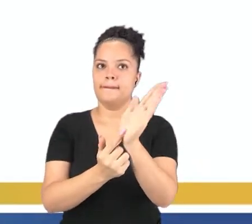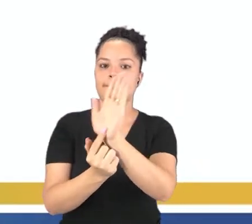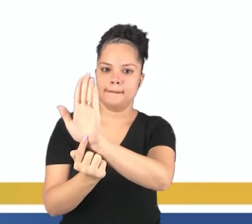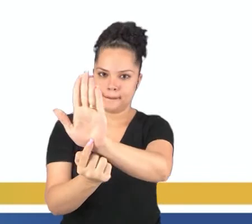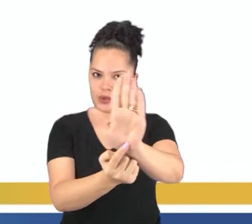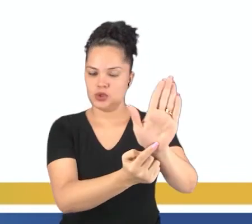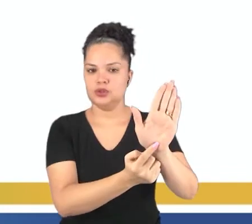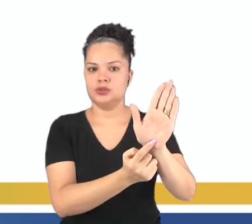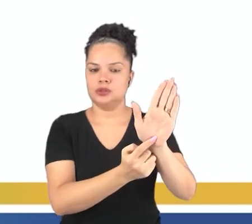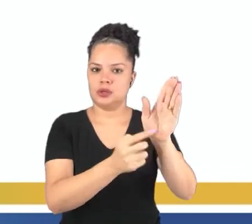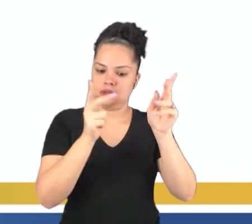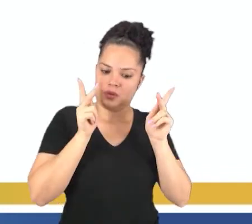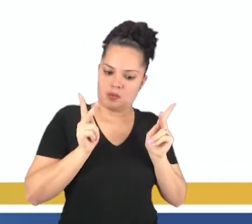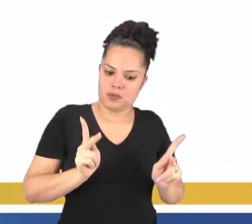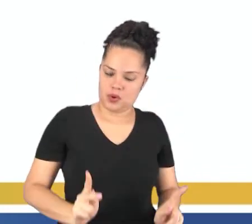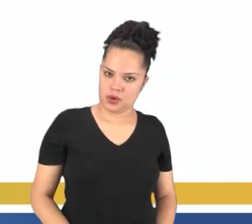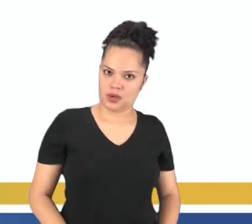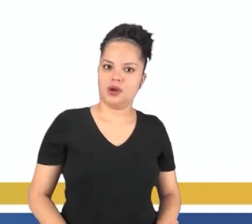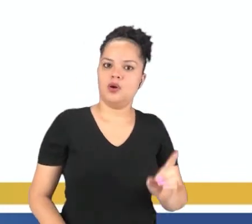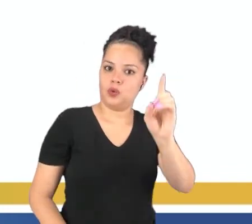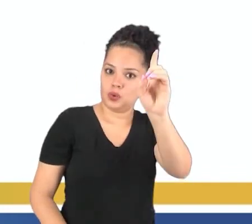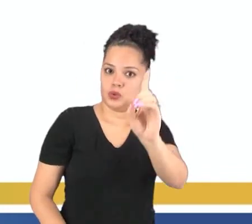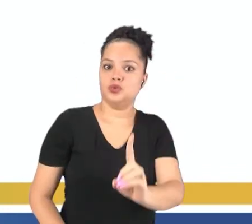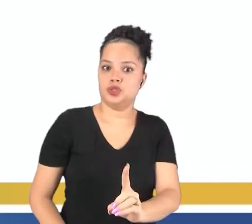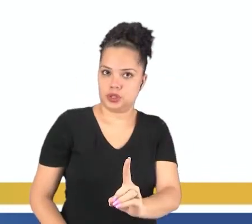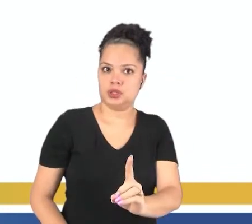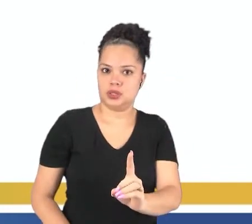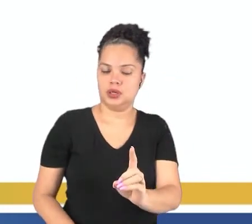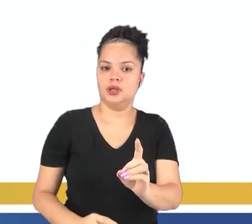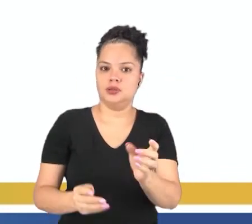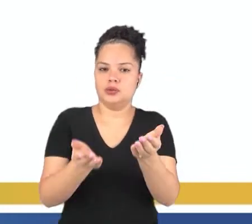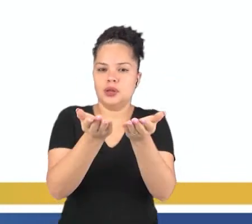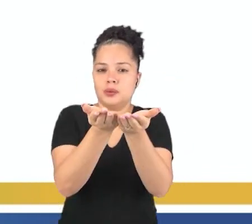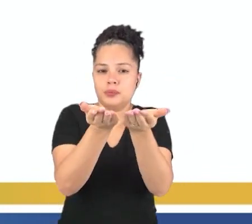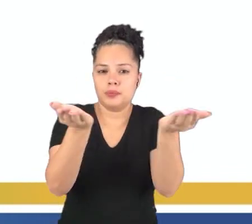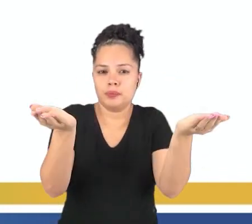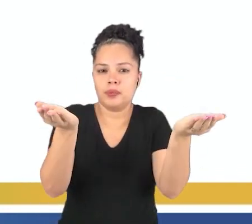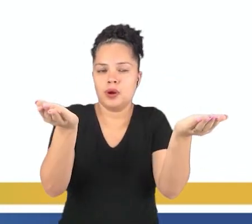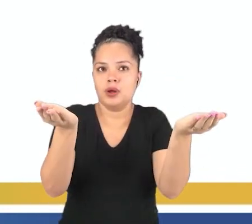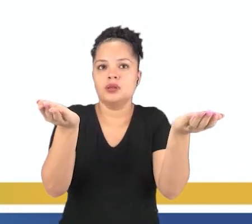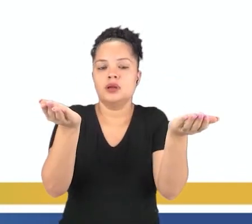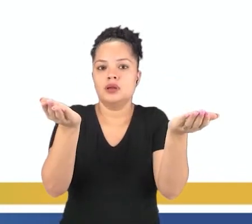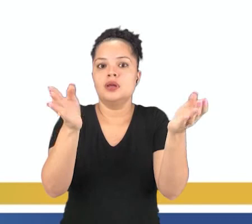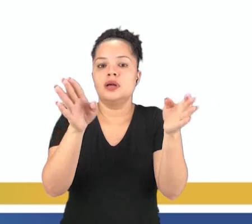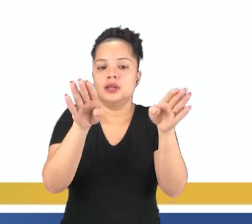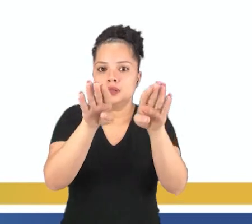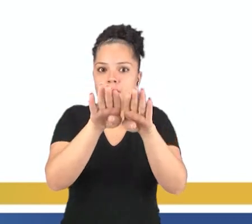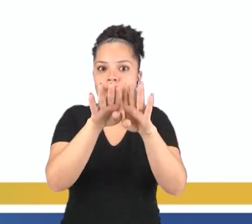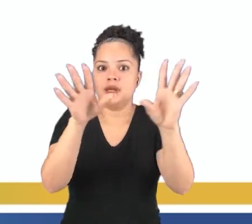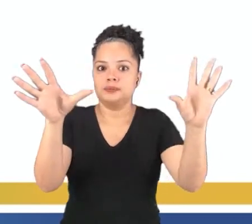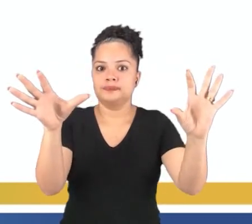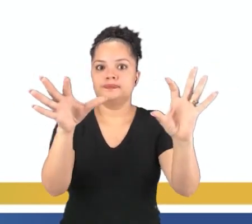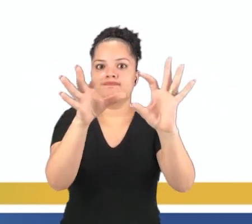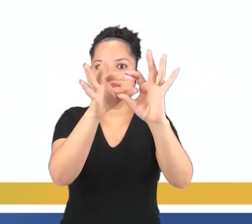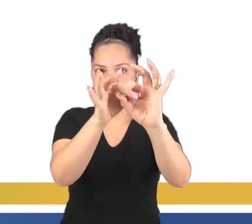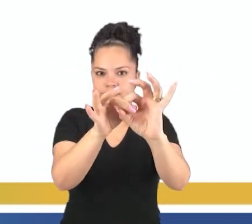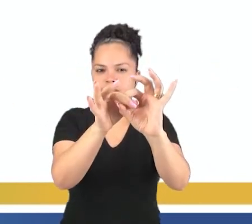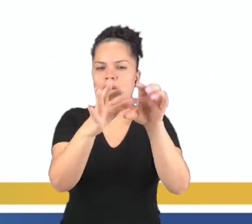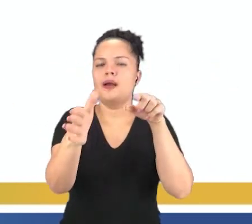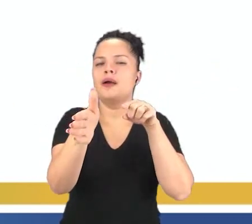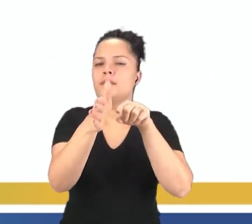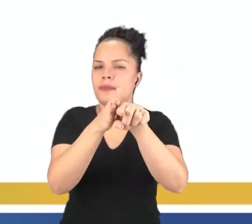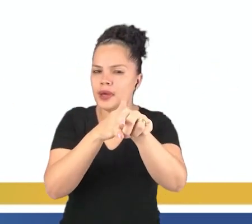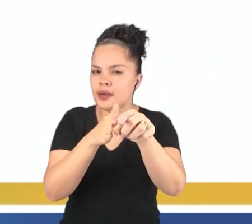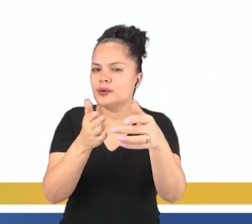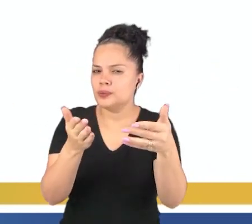e o direito, né? Repare que elas estão no mesmo plano e elas têm uma posição relativa entre elas. E a pergunta que eu faço para você é,